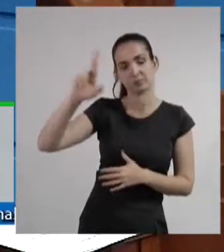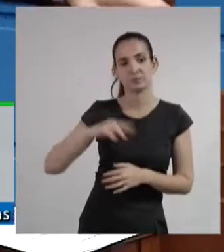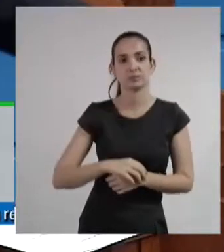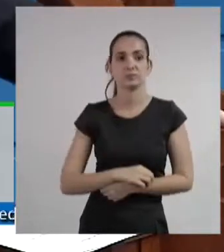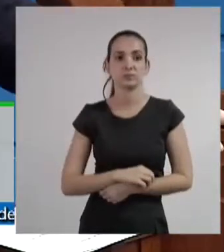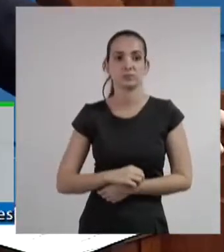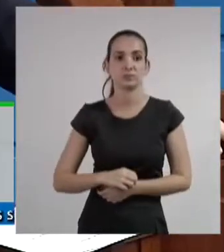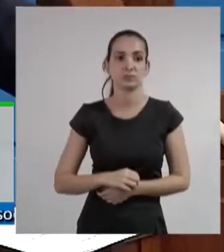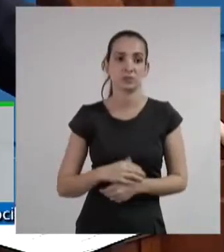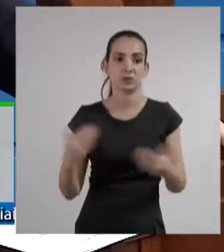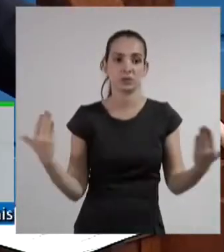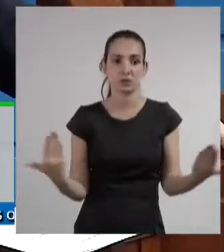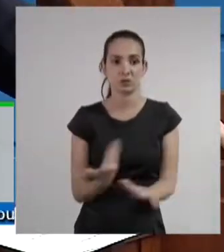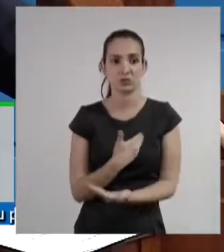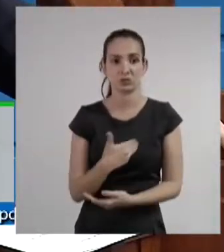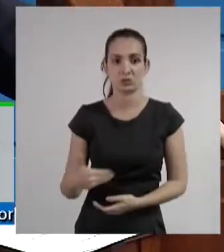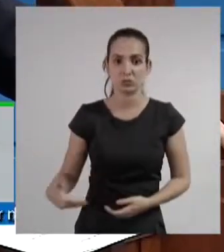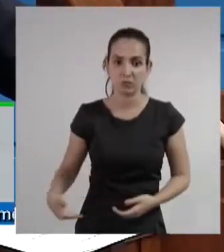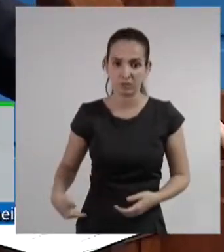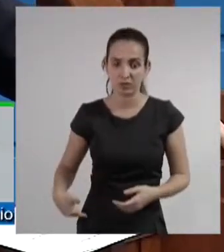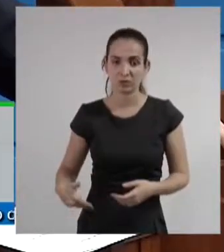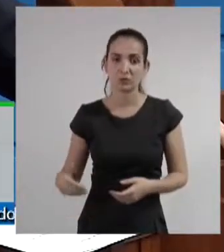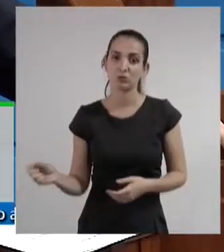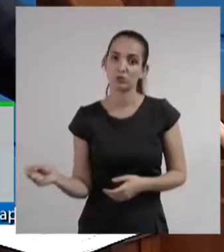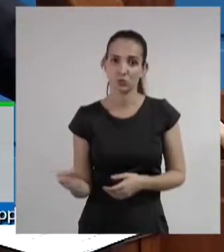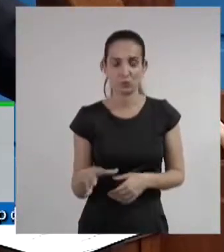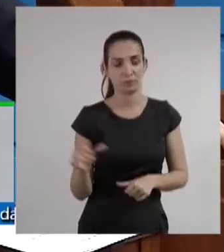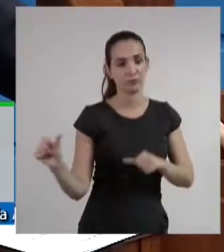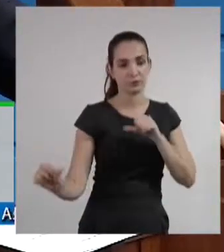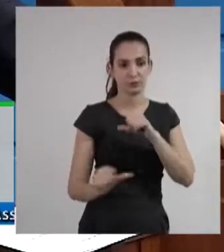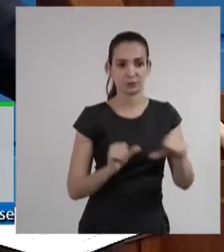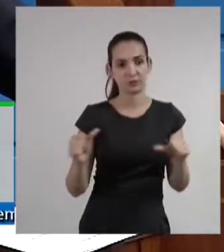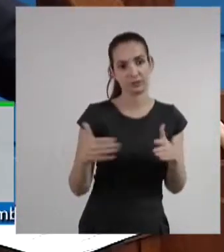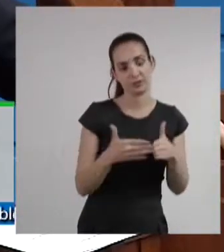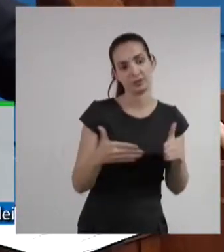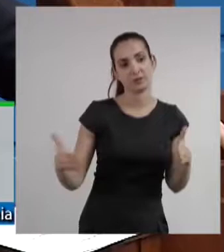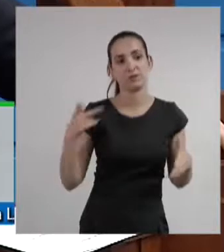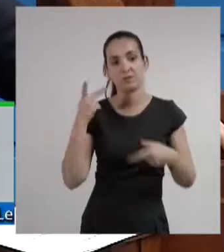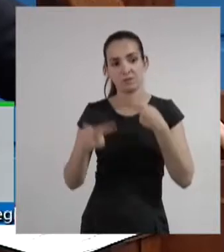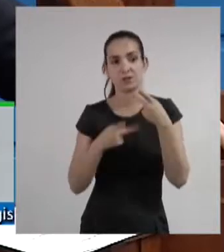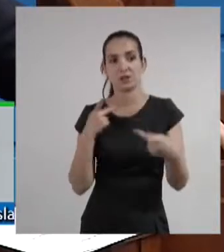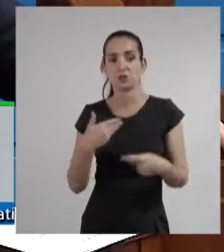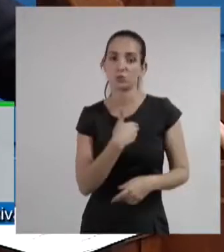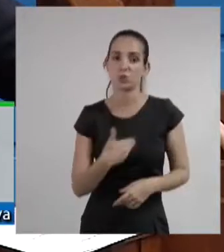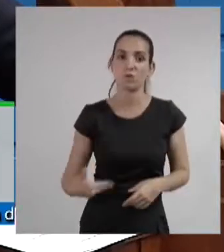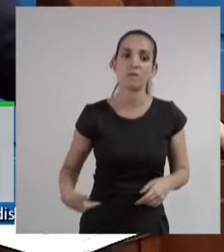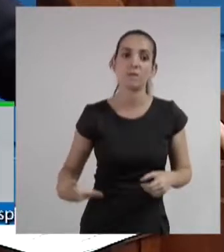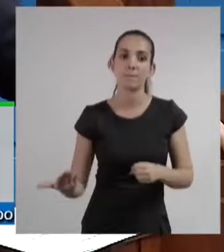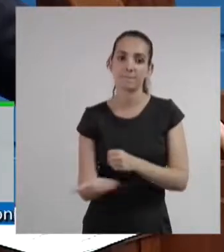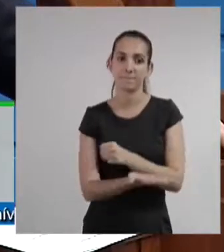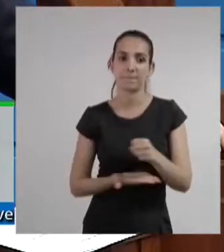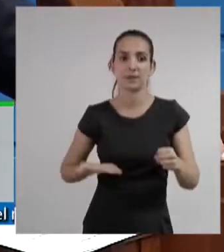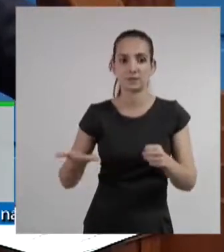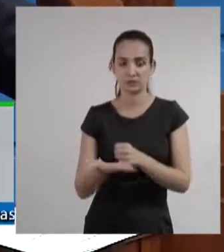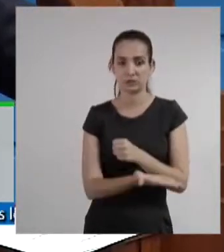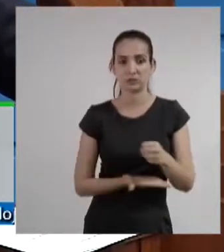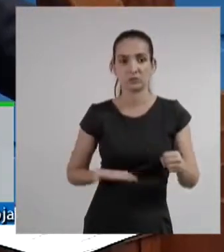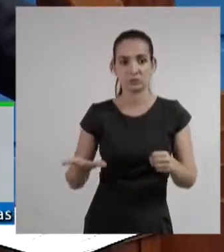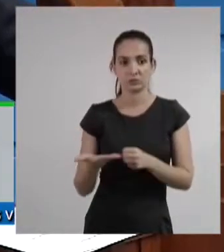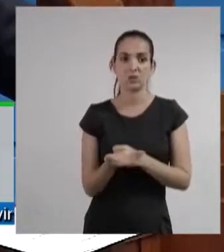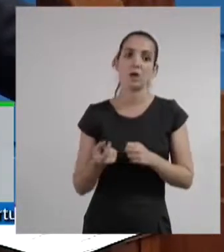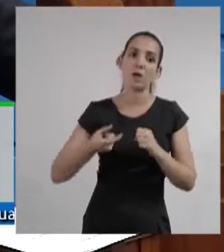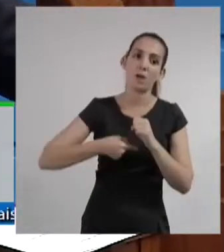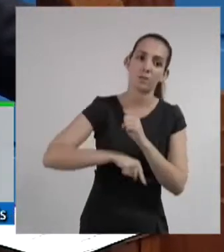desse governo de transição falando no Estado mínimo, aprofundar o